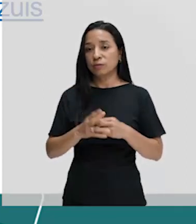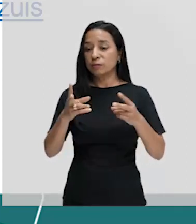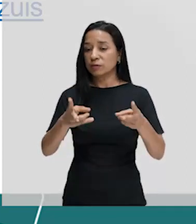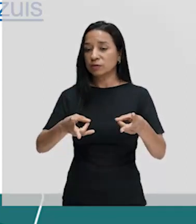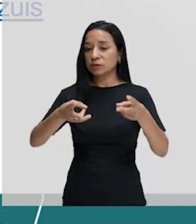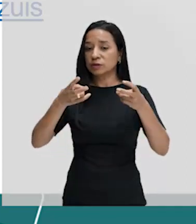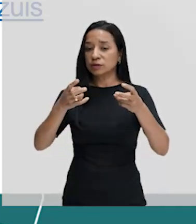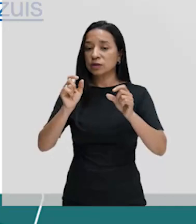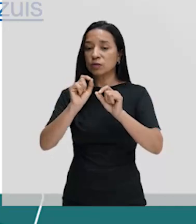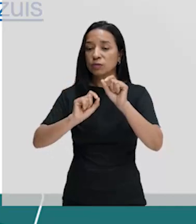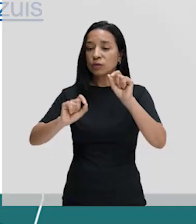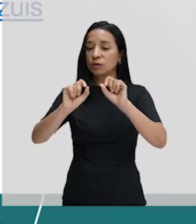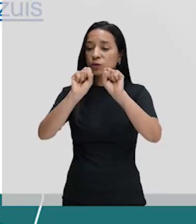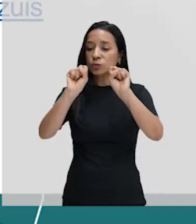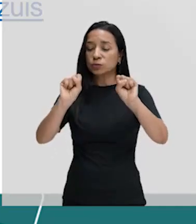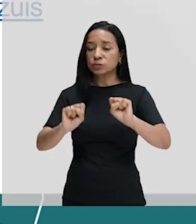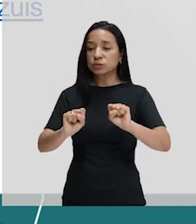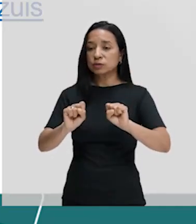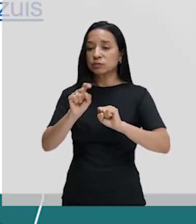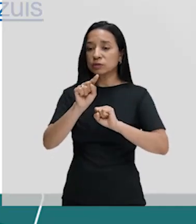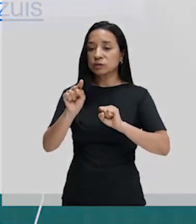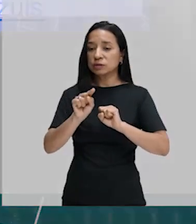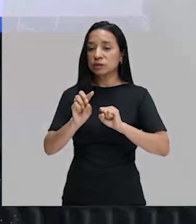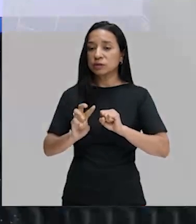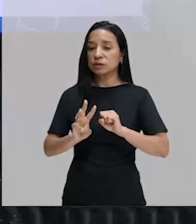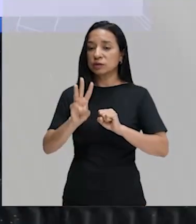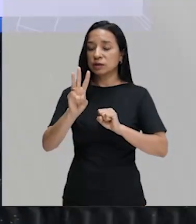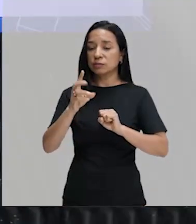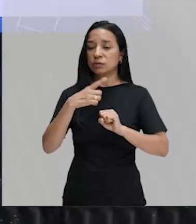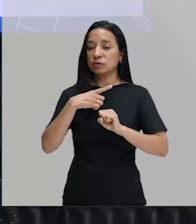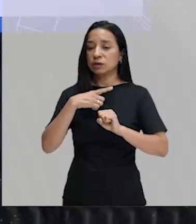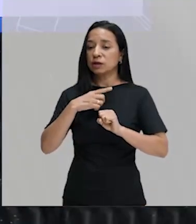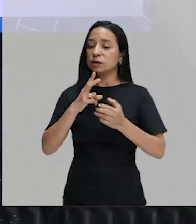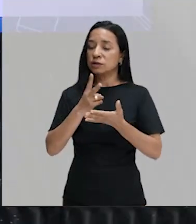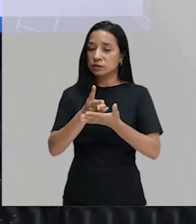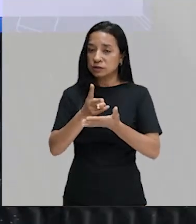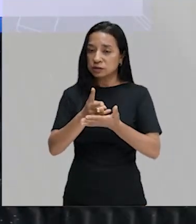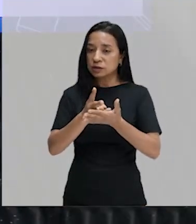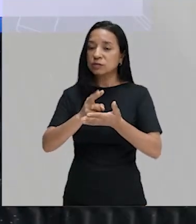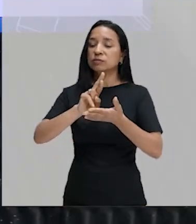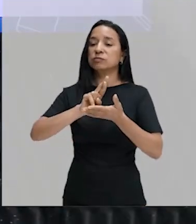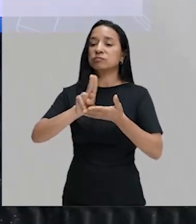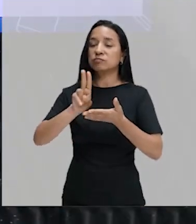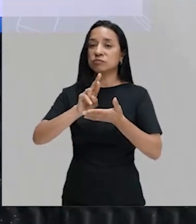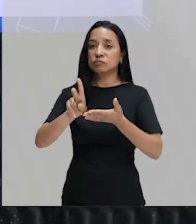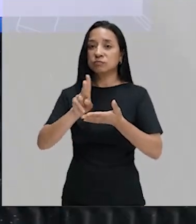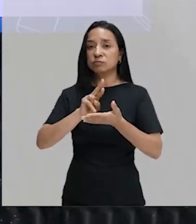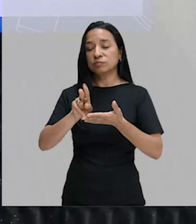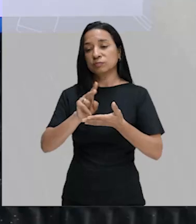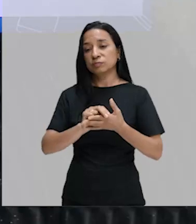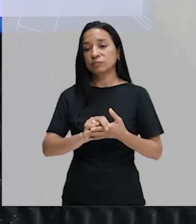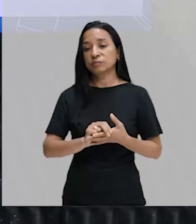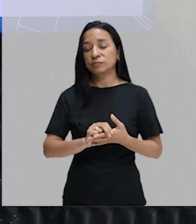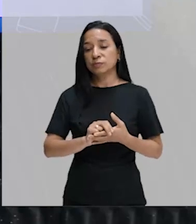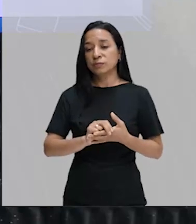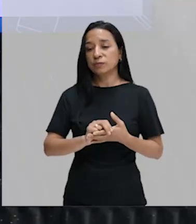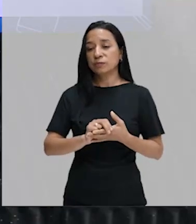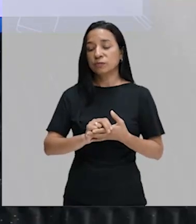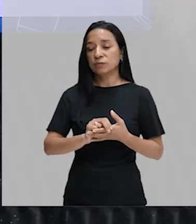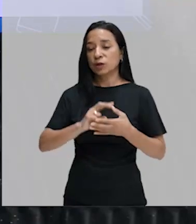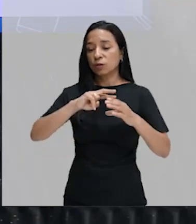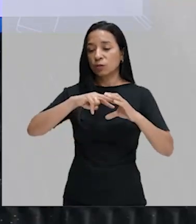atenção no seguinte, no sistema ZW, eu vou ter sempre essa diferença de